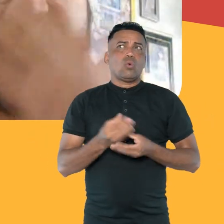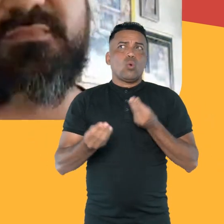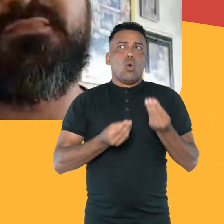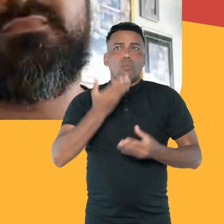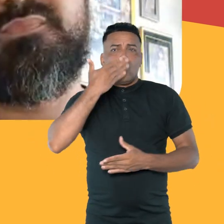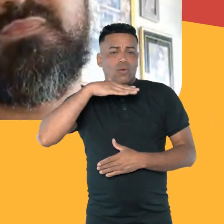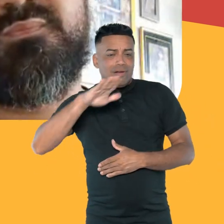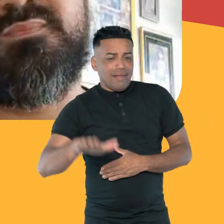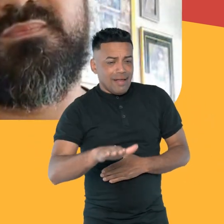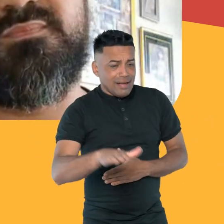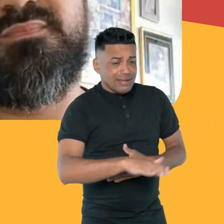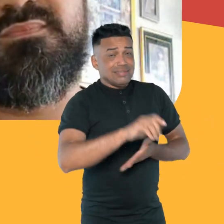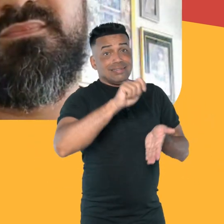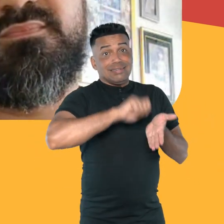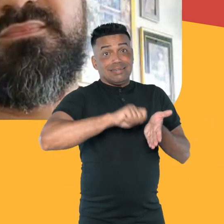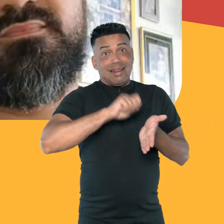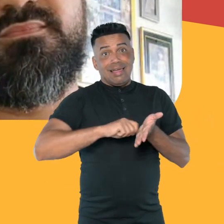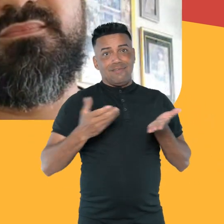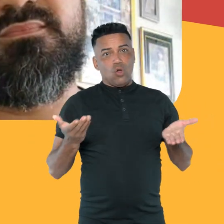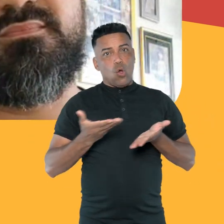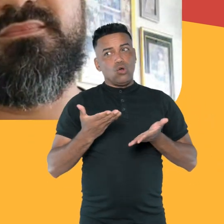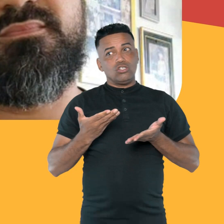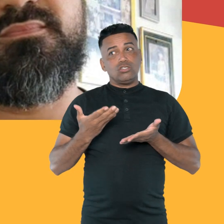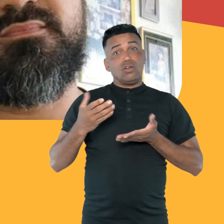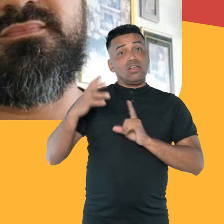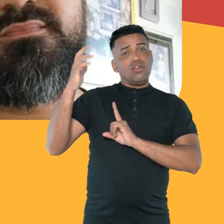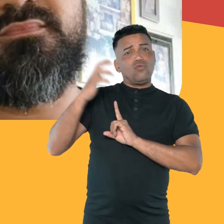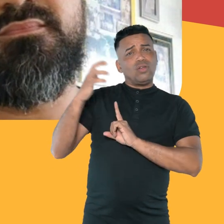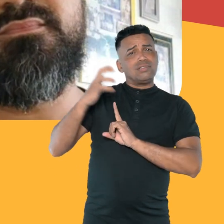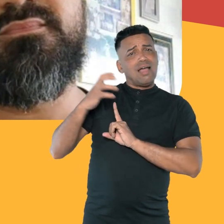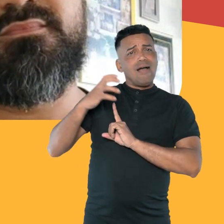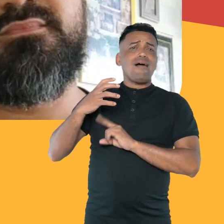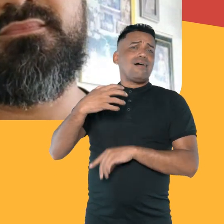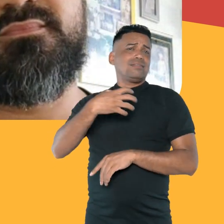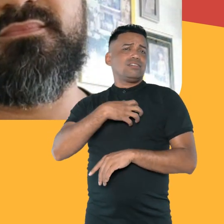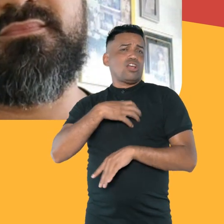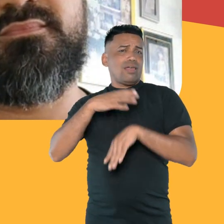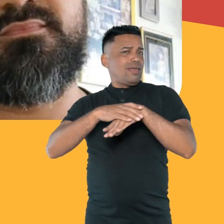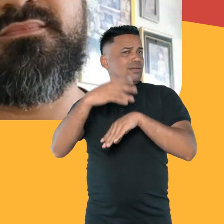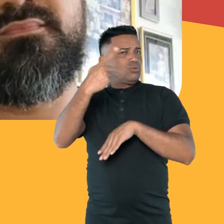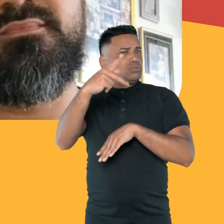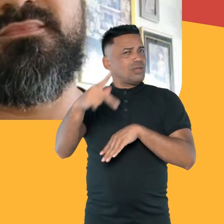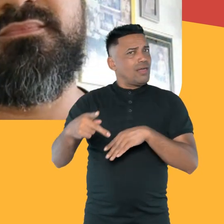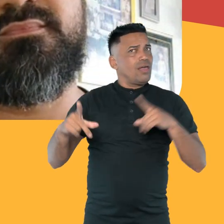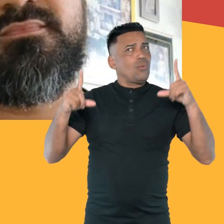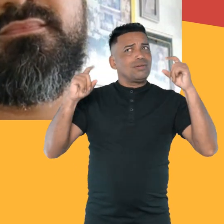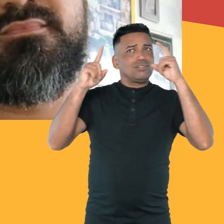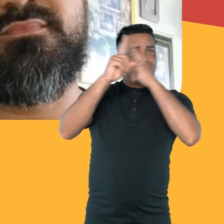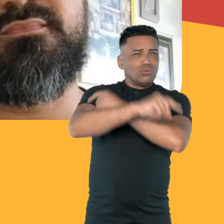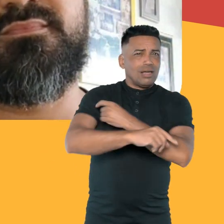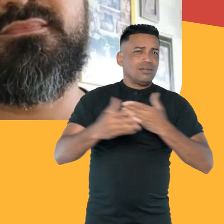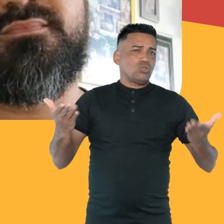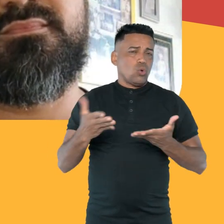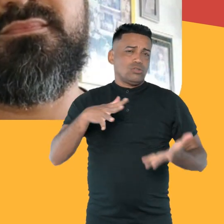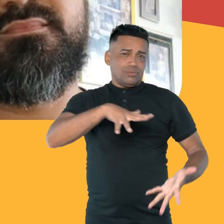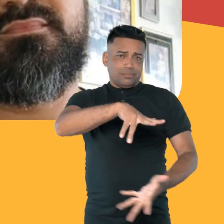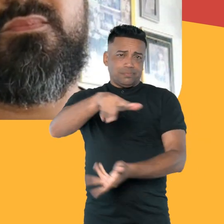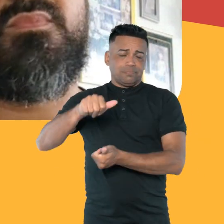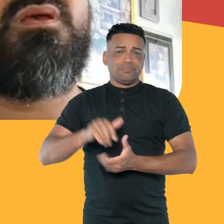que escreve hoje, o quão afetada ela foi ou é por essas dificuldades que a gente tem vivido?